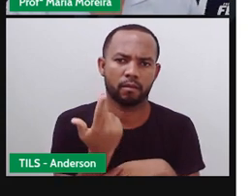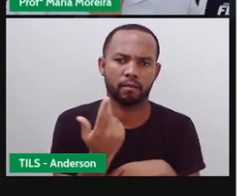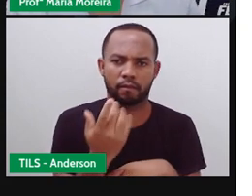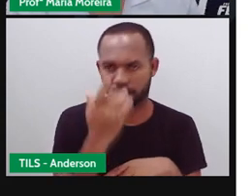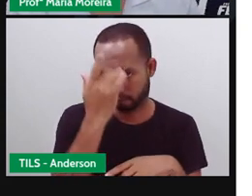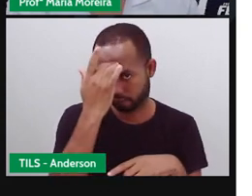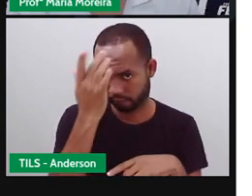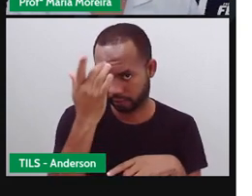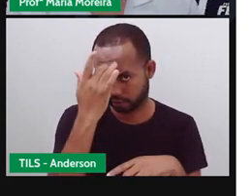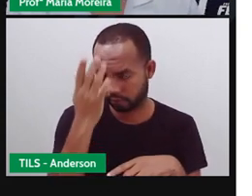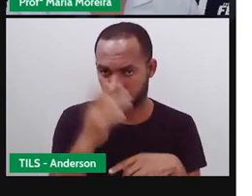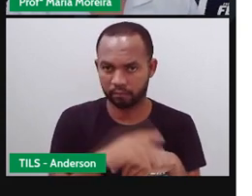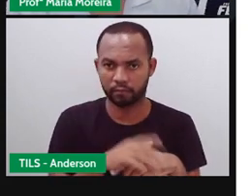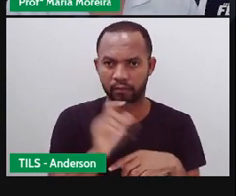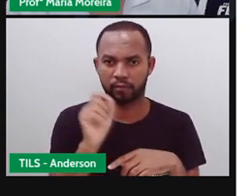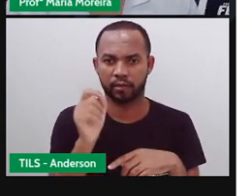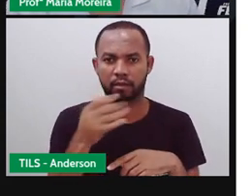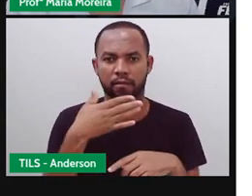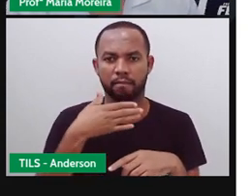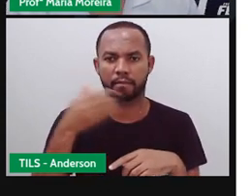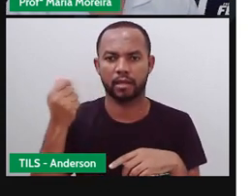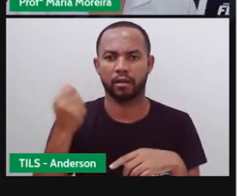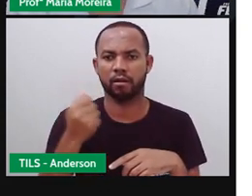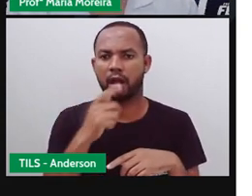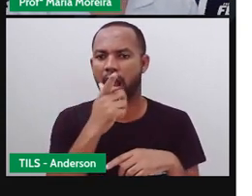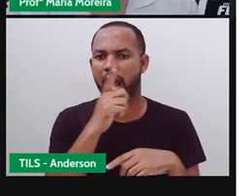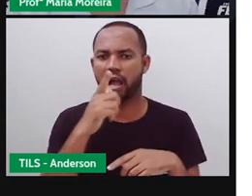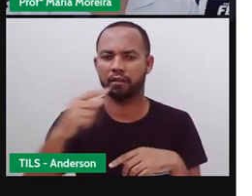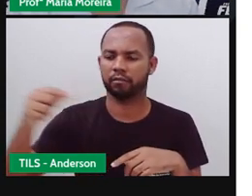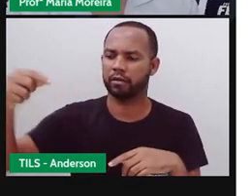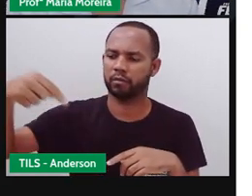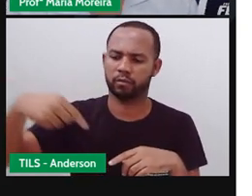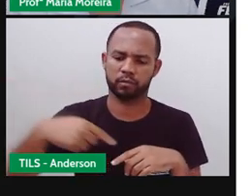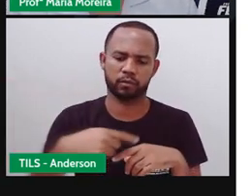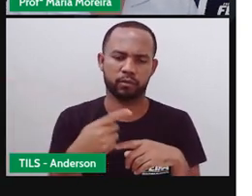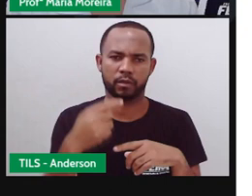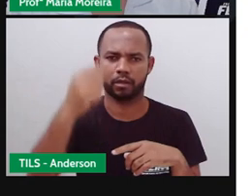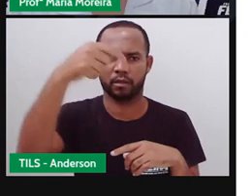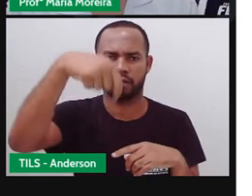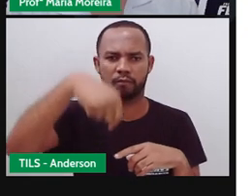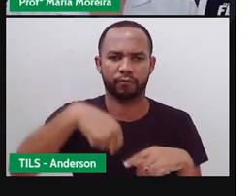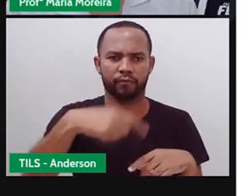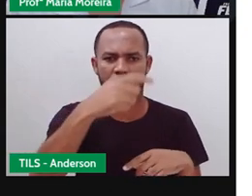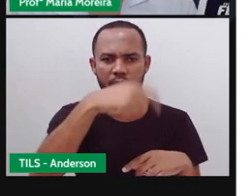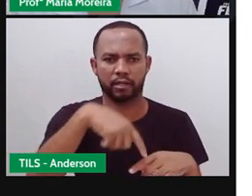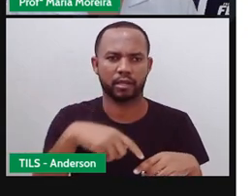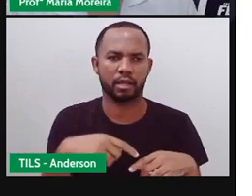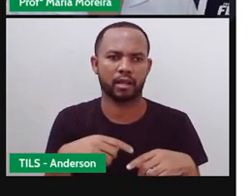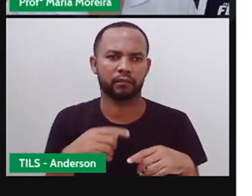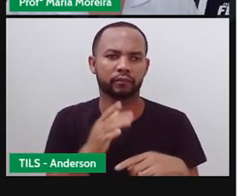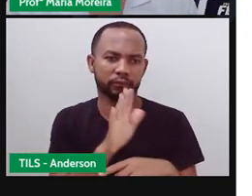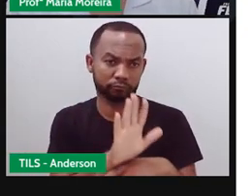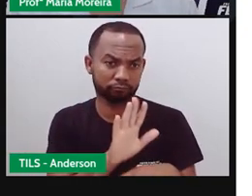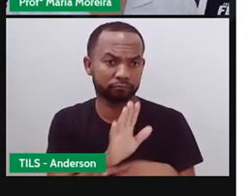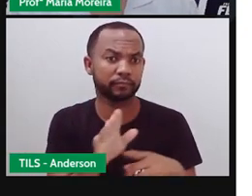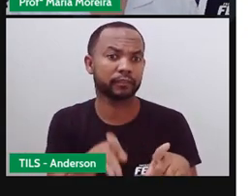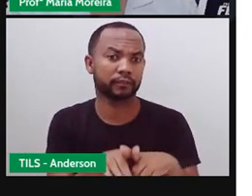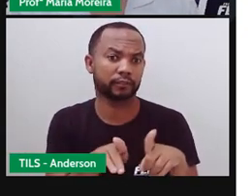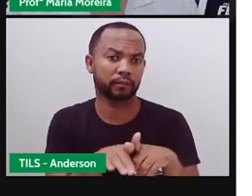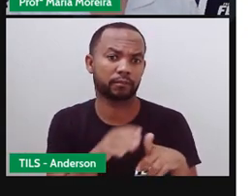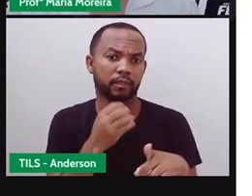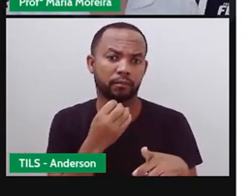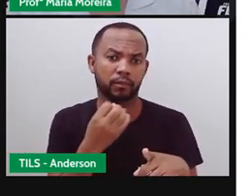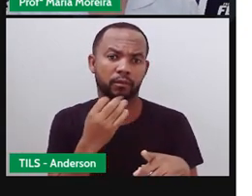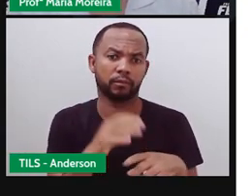facilita a relação deles e permite uma melhor absorção de água das chuvas favorecendo também a relação das raízes das plantas